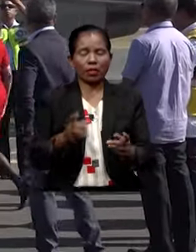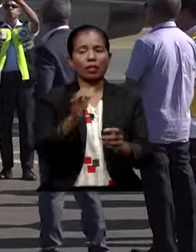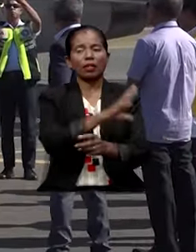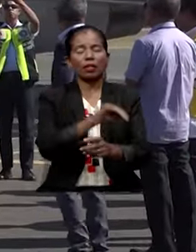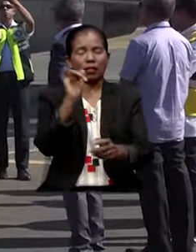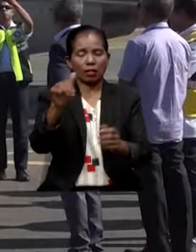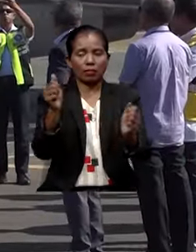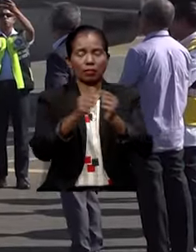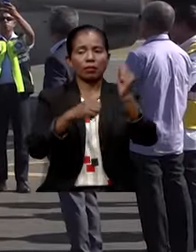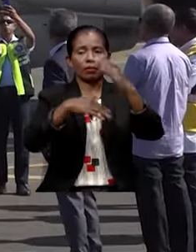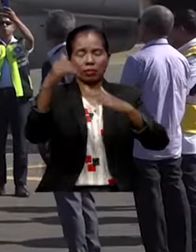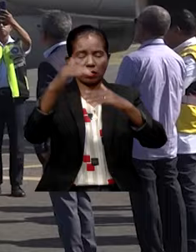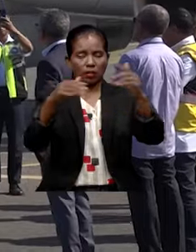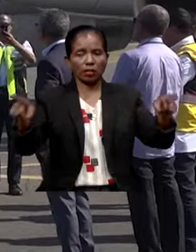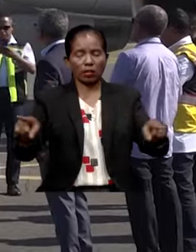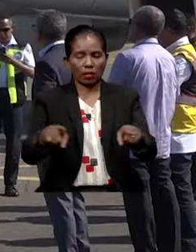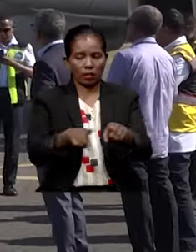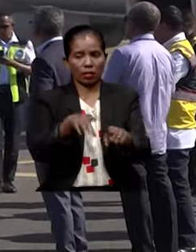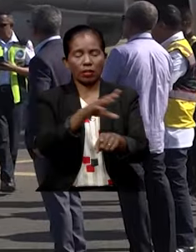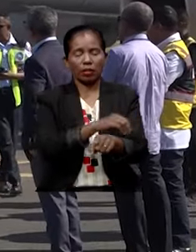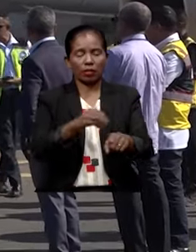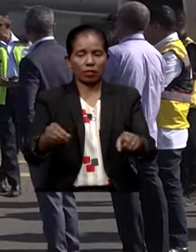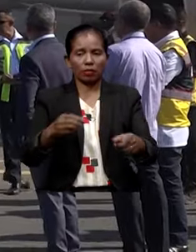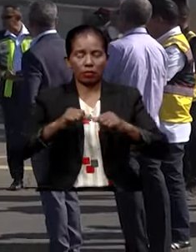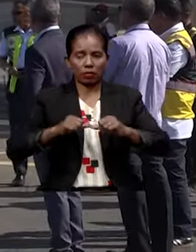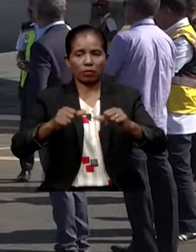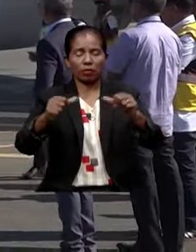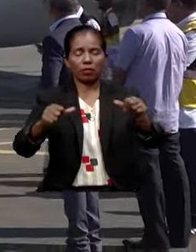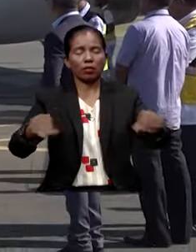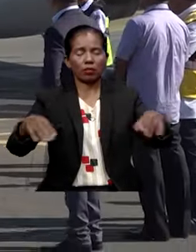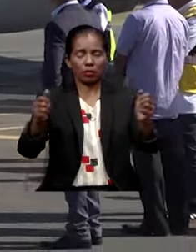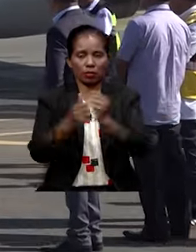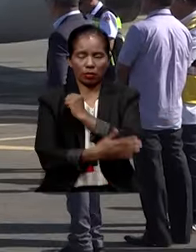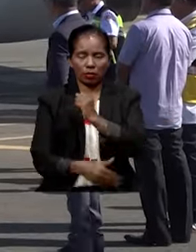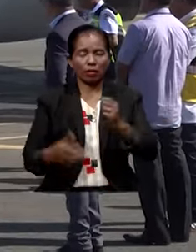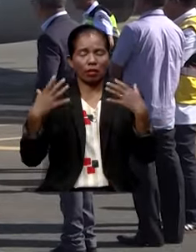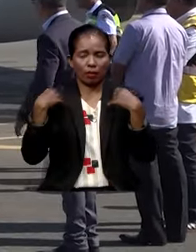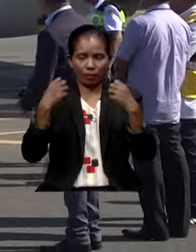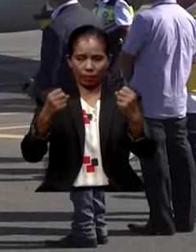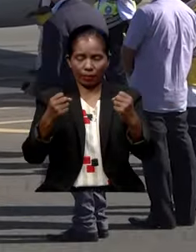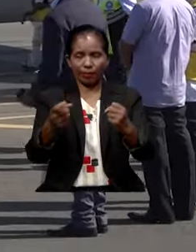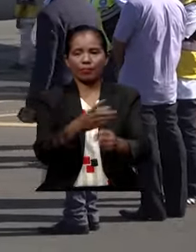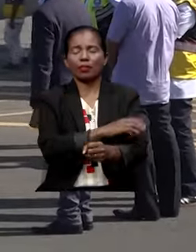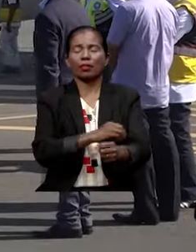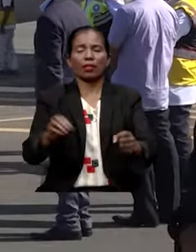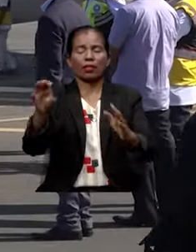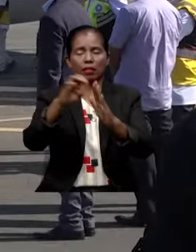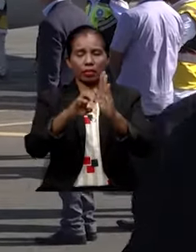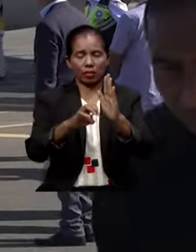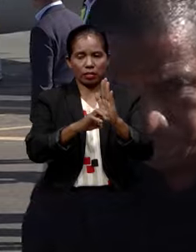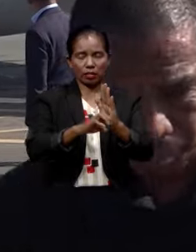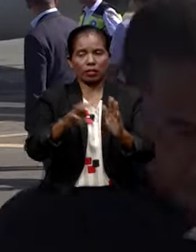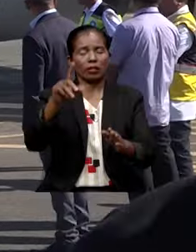a infraestrutura, a nacional expansão continua para a relação bilateral na forte. Além de nesse órgão executivo, nemos